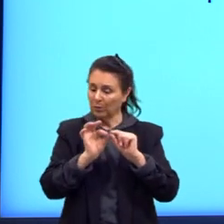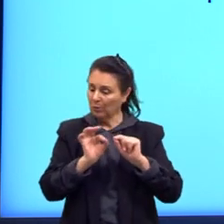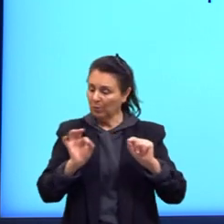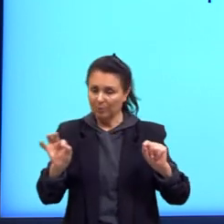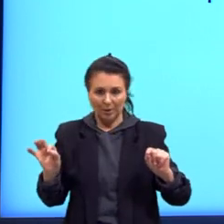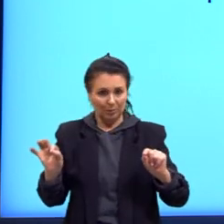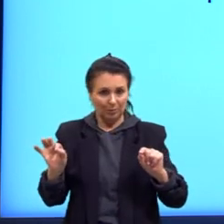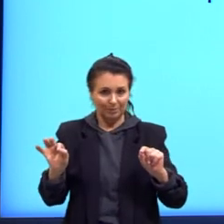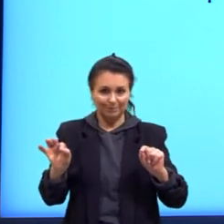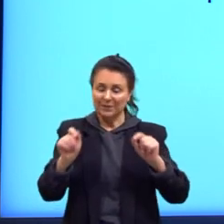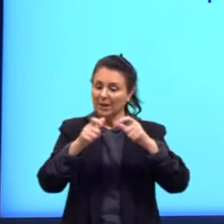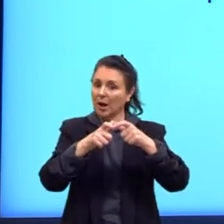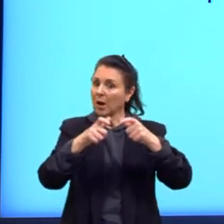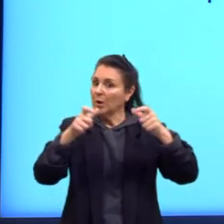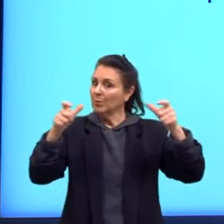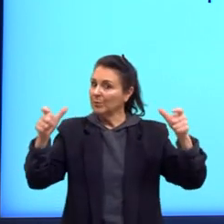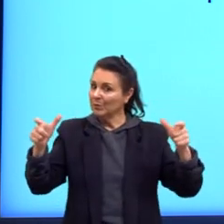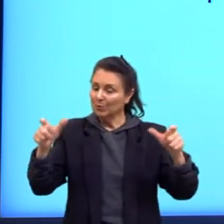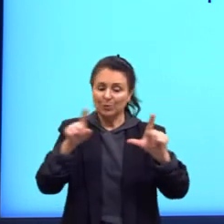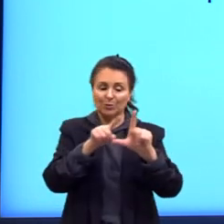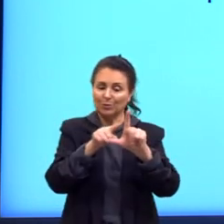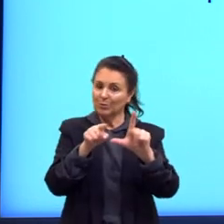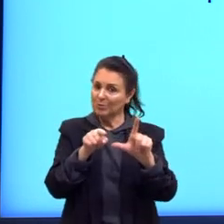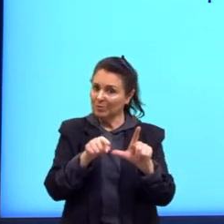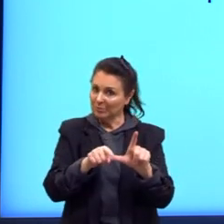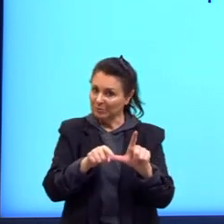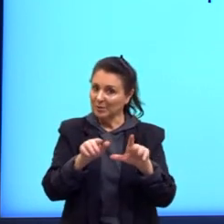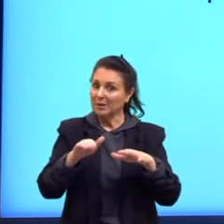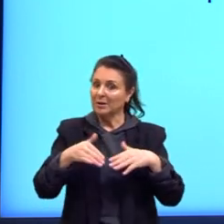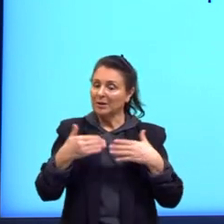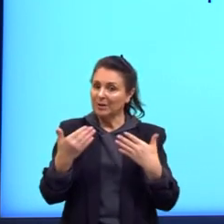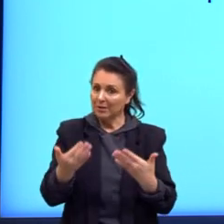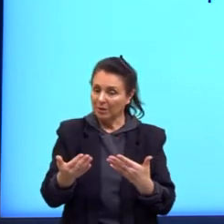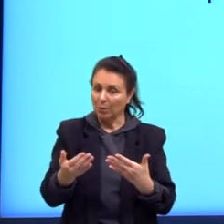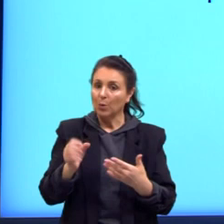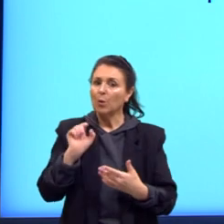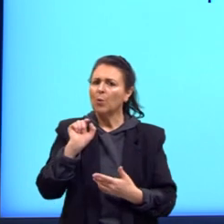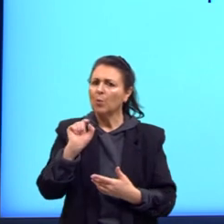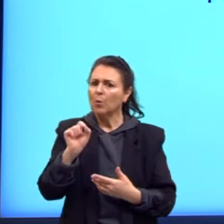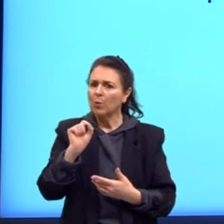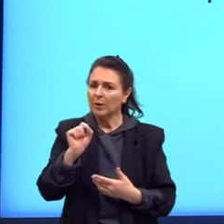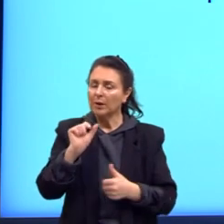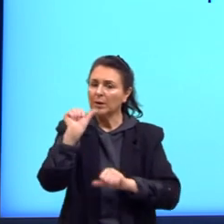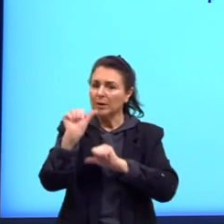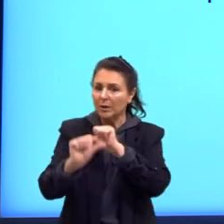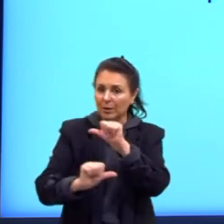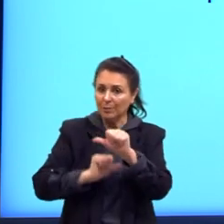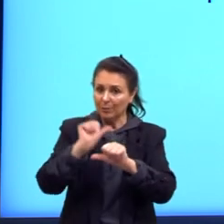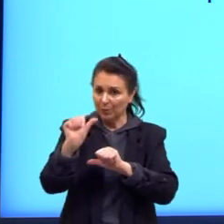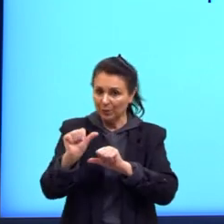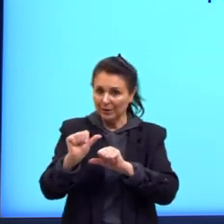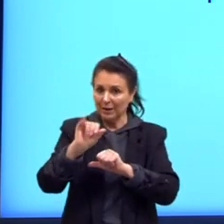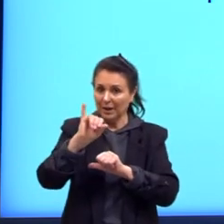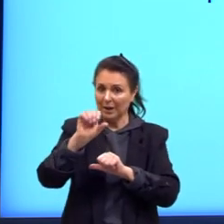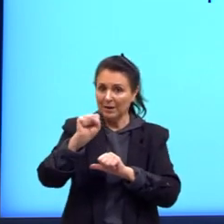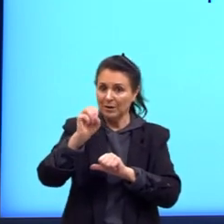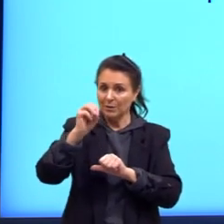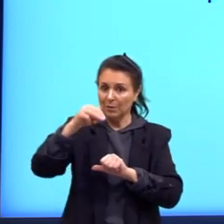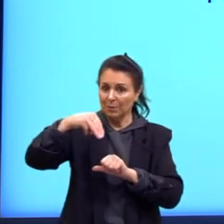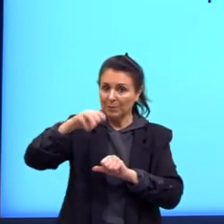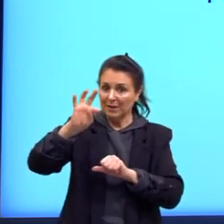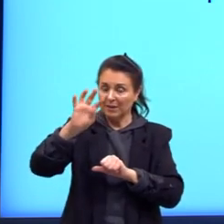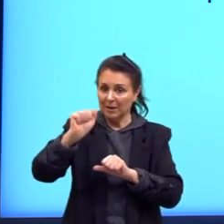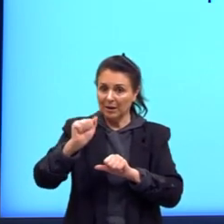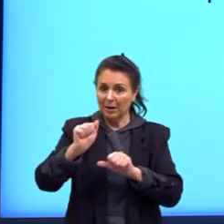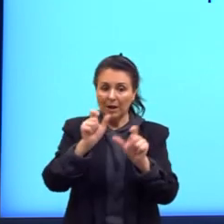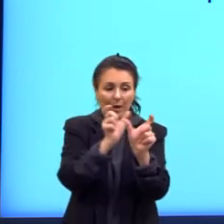figura nem a amplitude dos seus ângulos assim sendo a única coisa que é alterada numa isometria é a posição